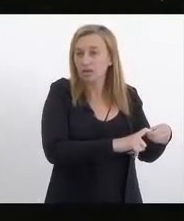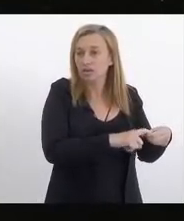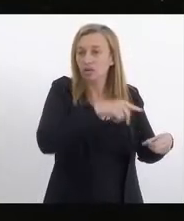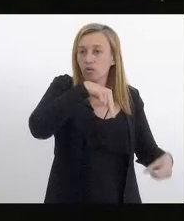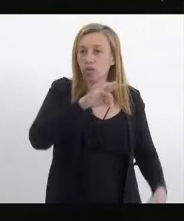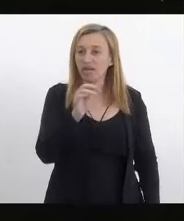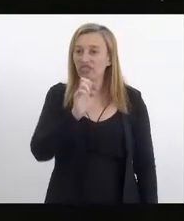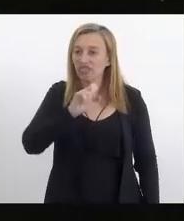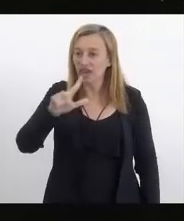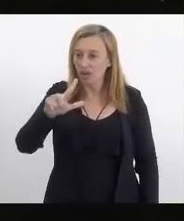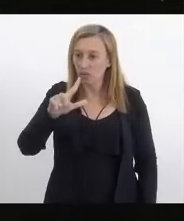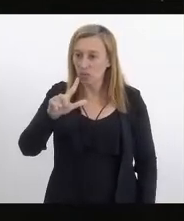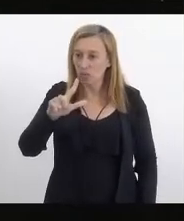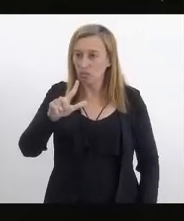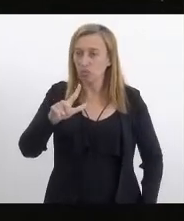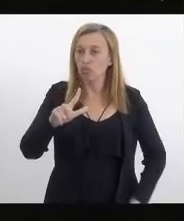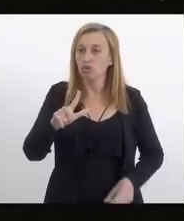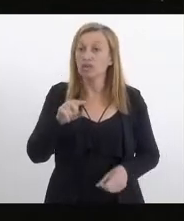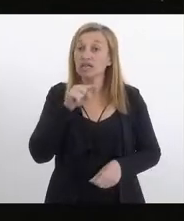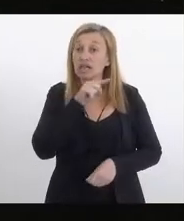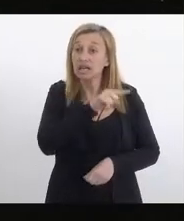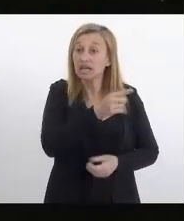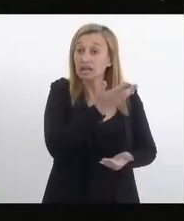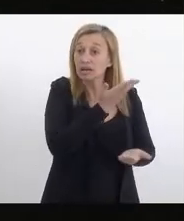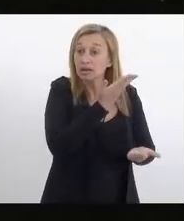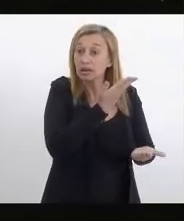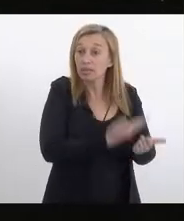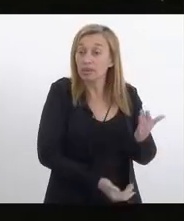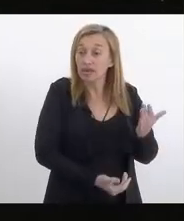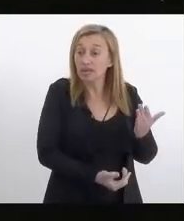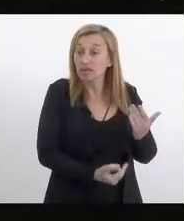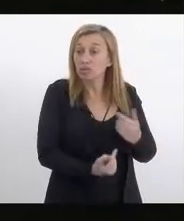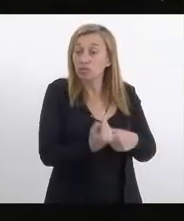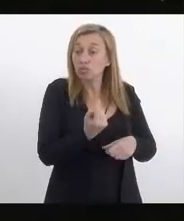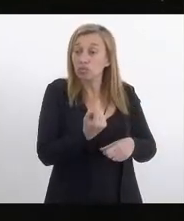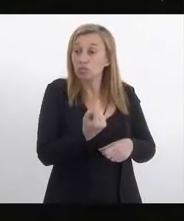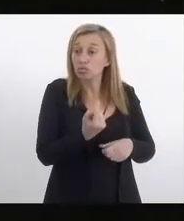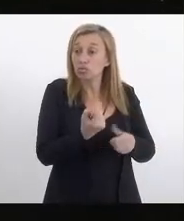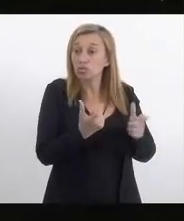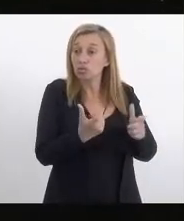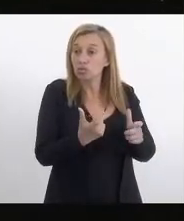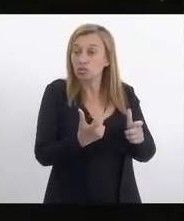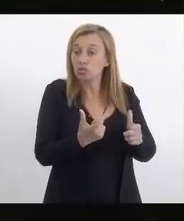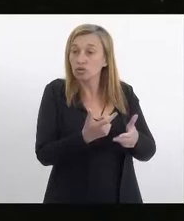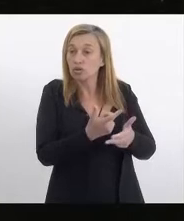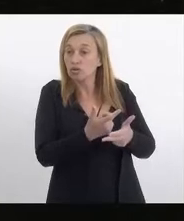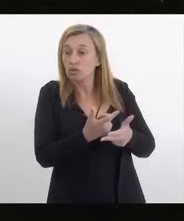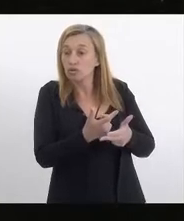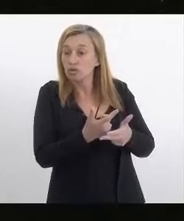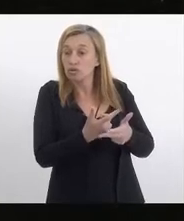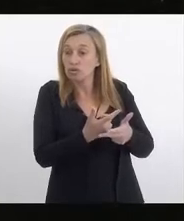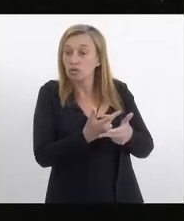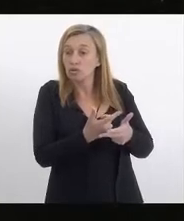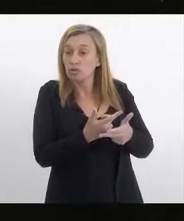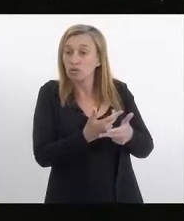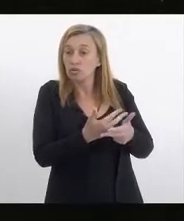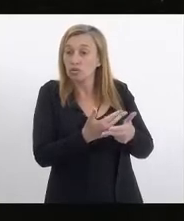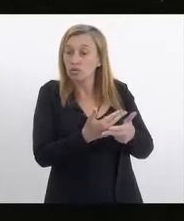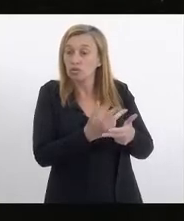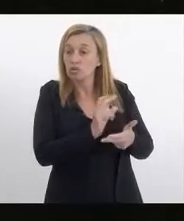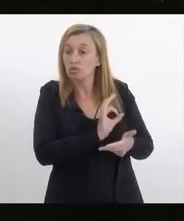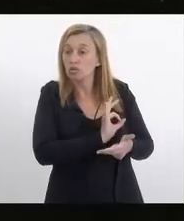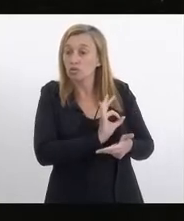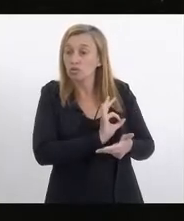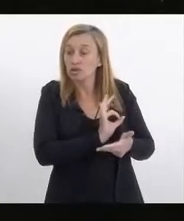E ali nós perdemos uma guarnição ou várias na questão da segurança